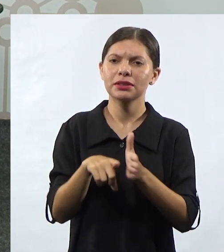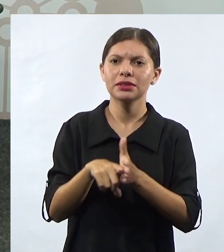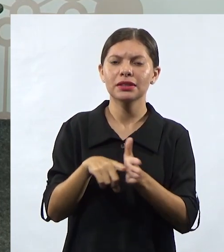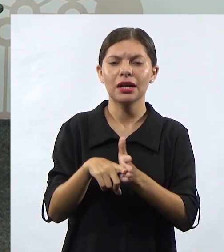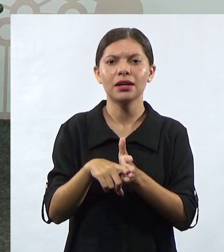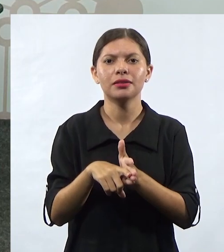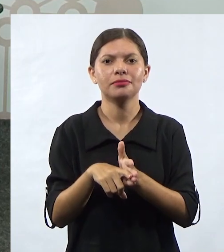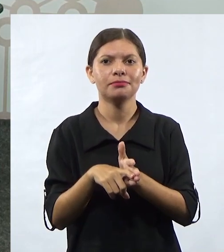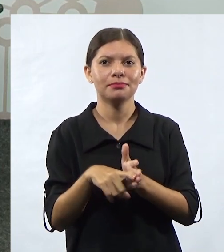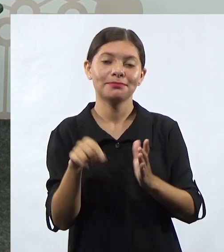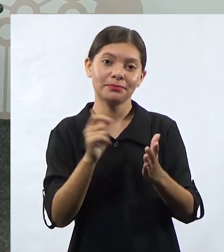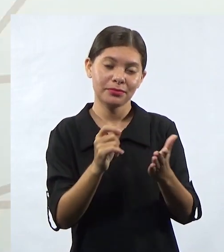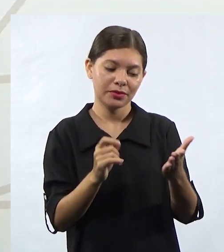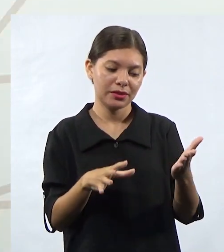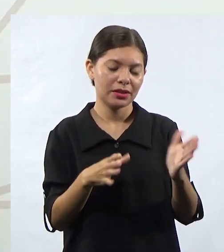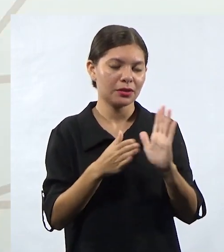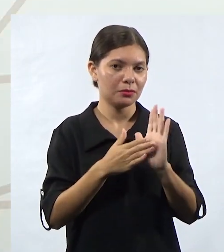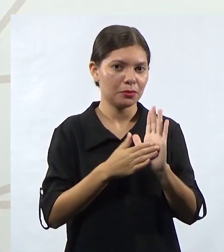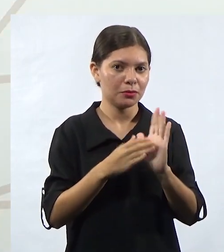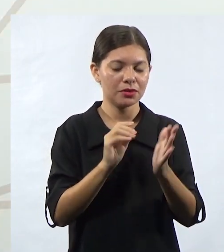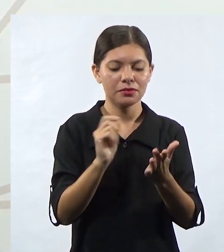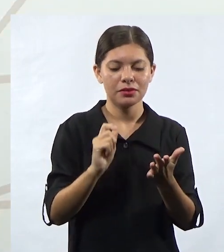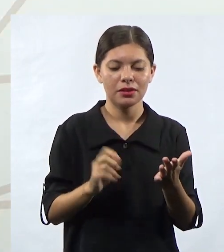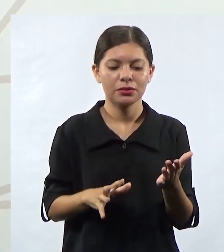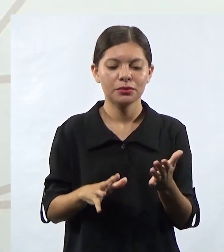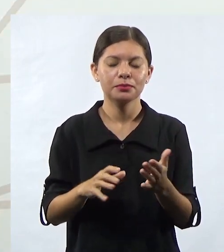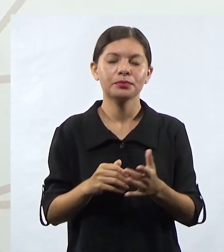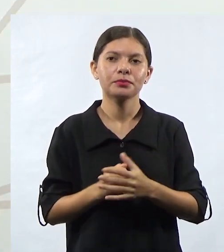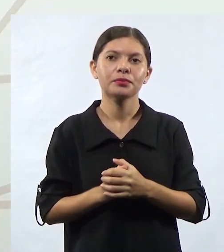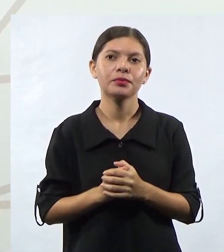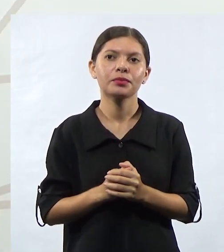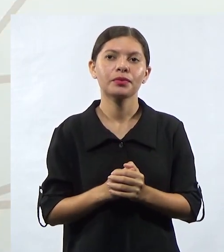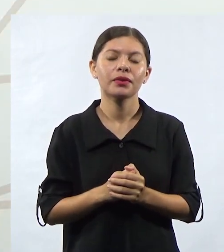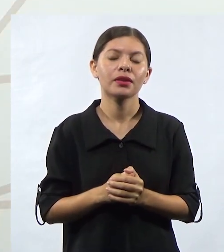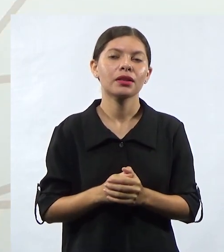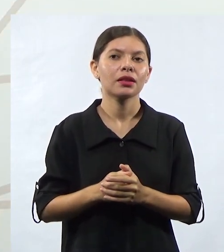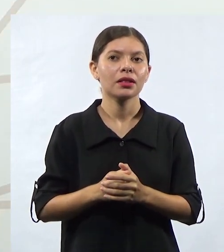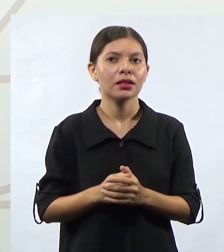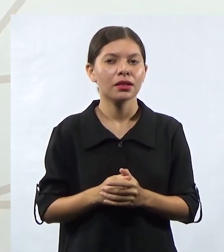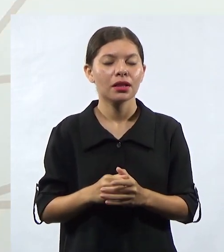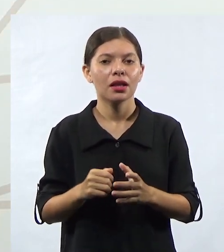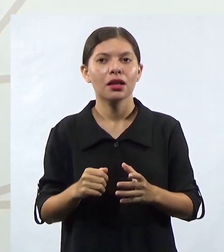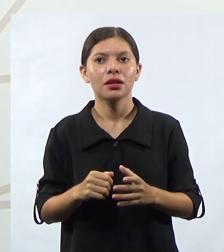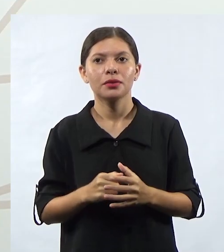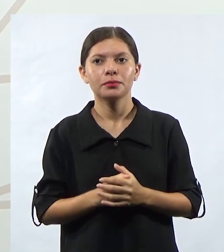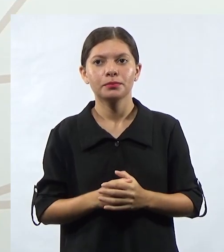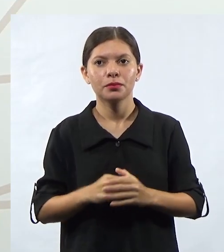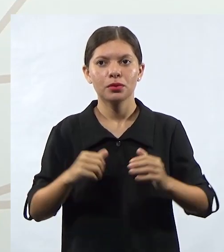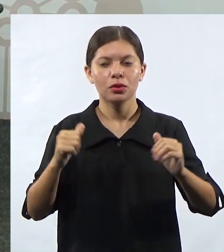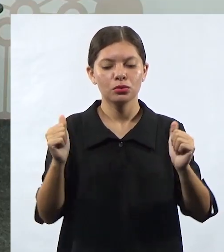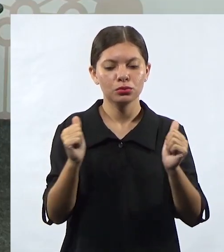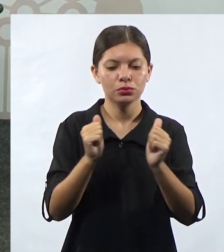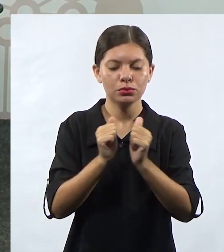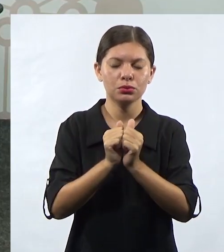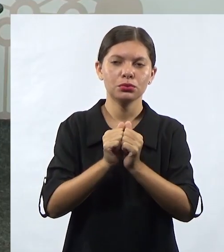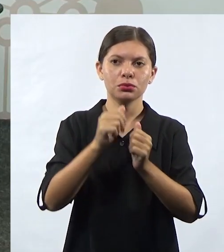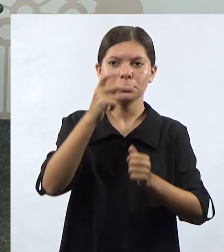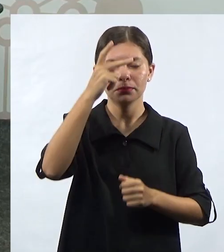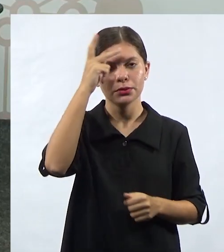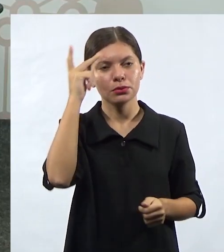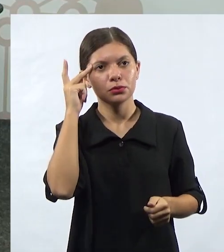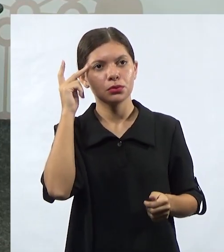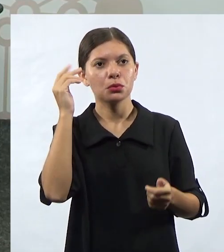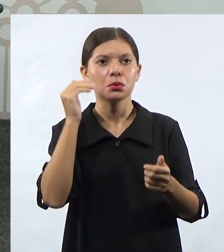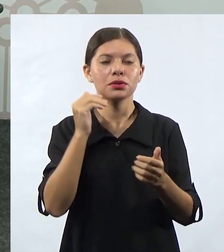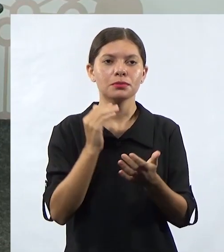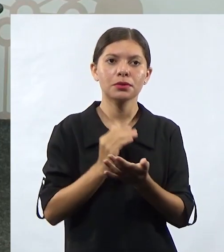gente falando da atividade, né? Da proposta de atividade. E aí sim, aí eu reúno as pessoas para poder